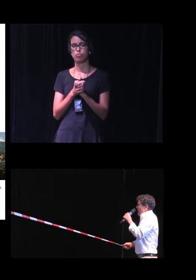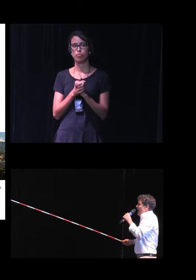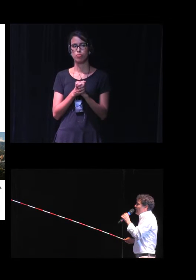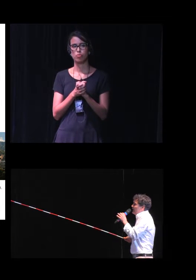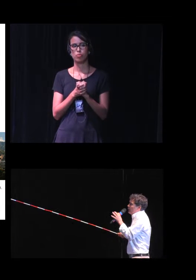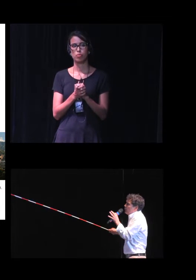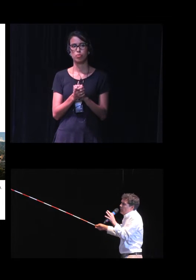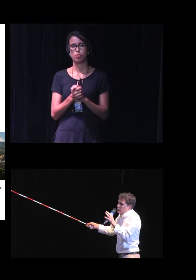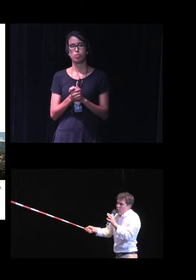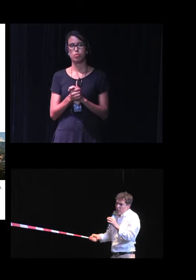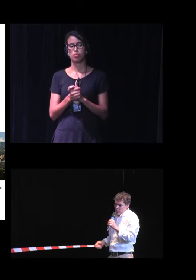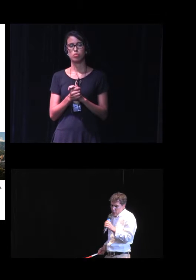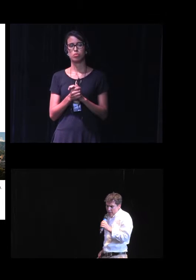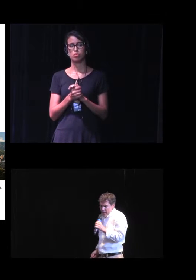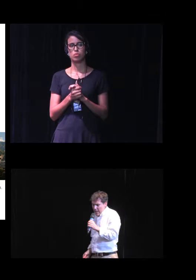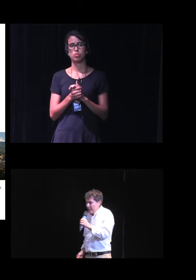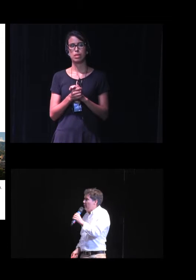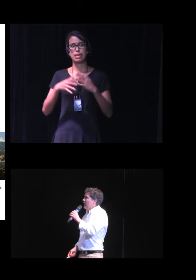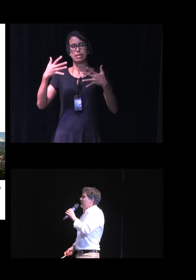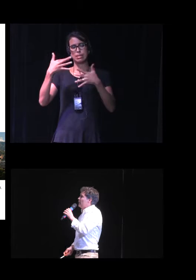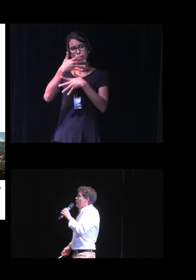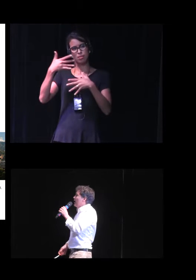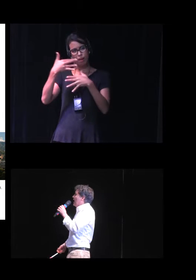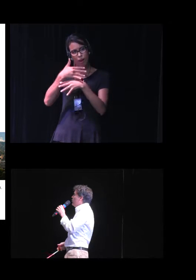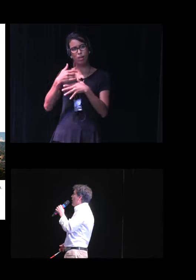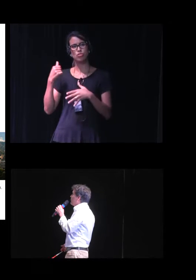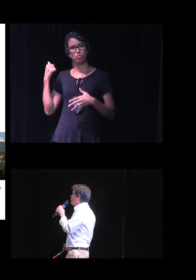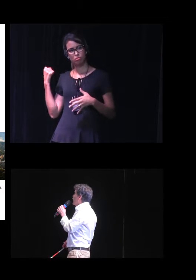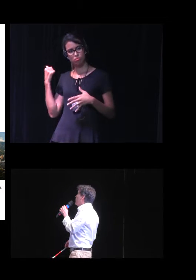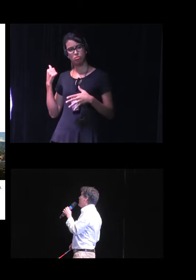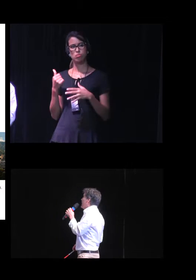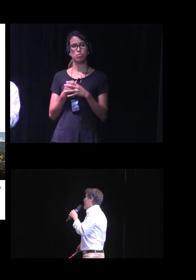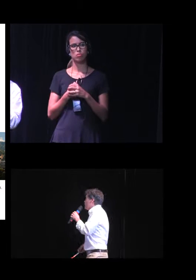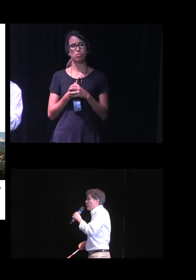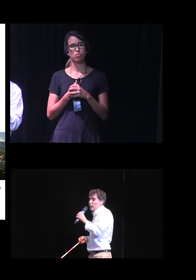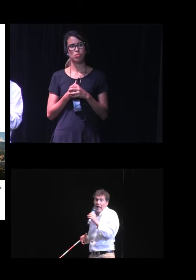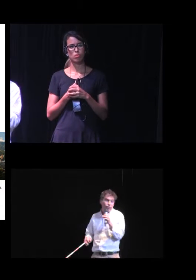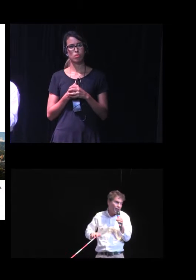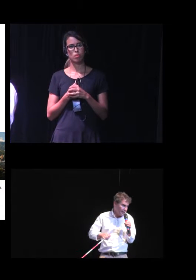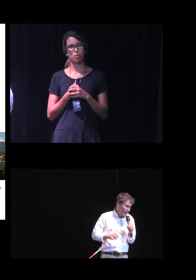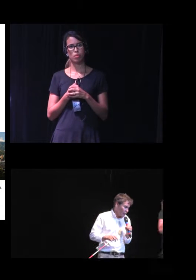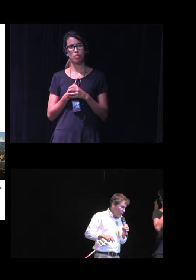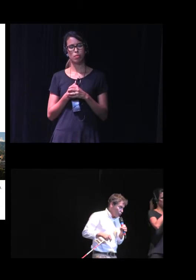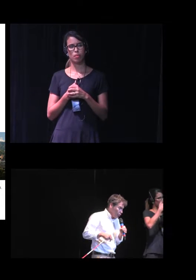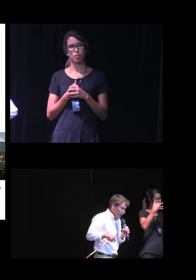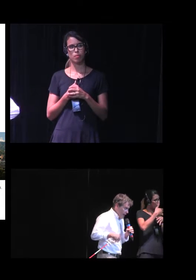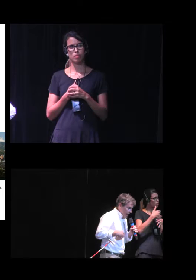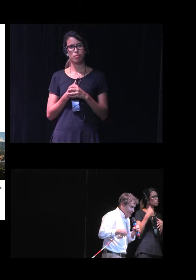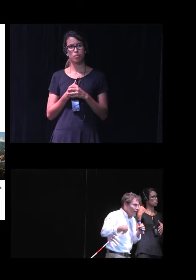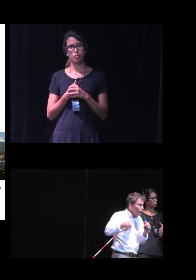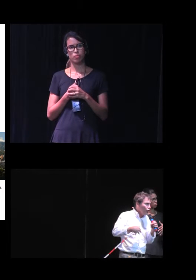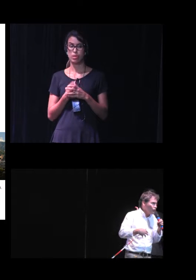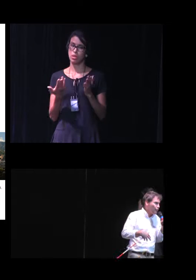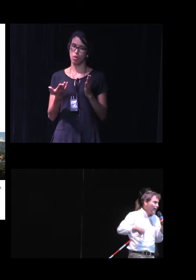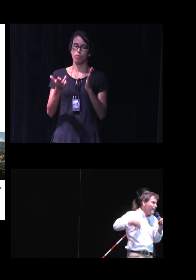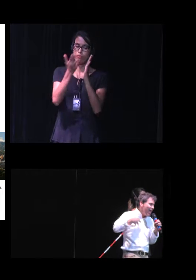Finalmente, cismamos tudo que eu falei antigamente, a cidade é parte